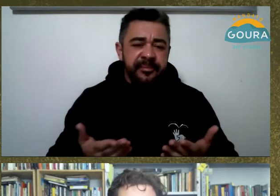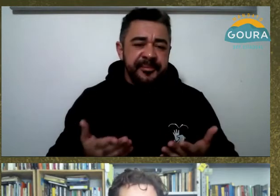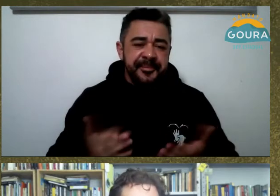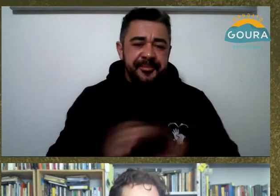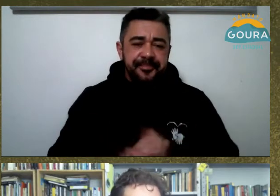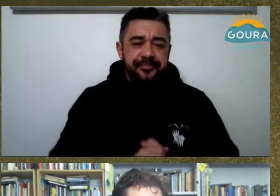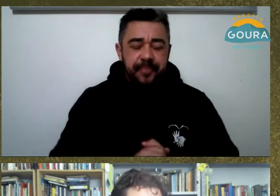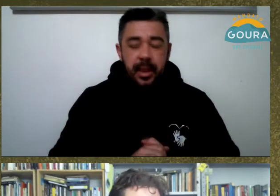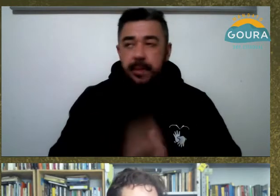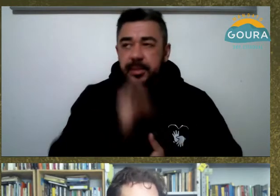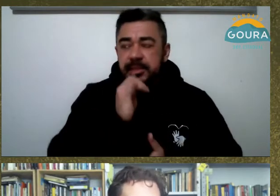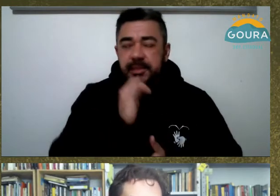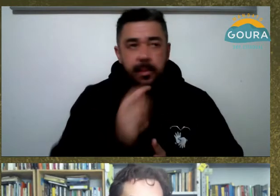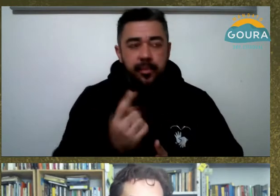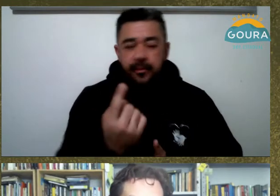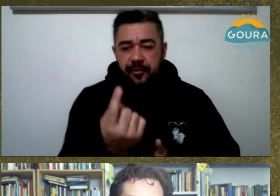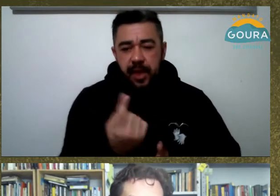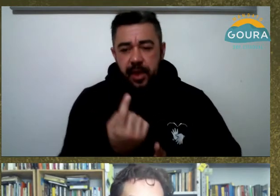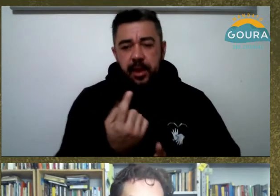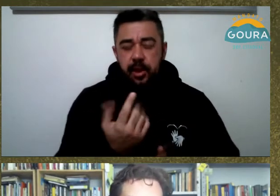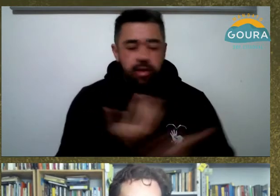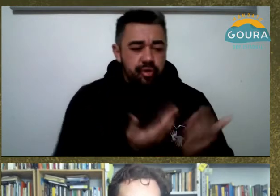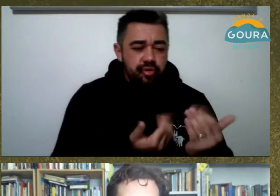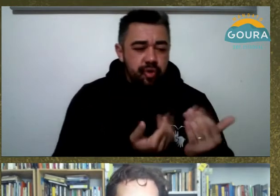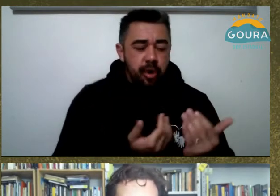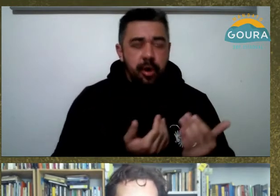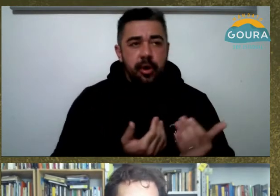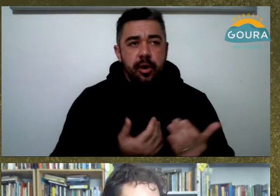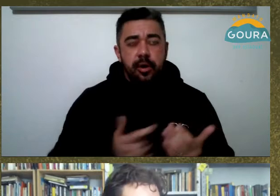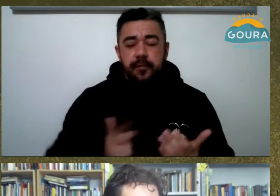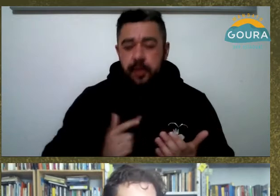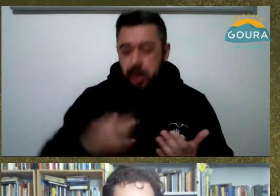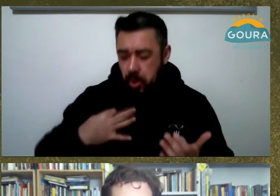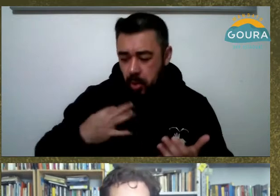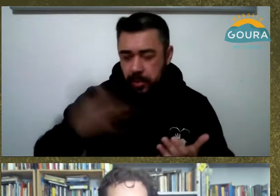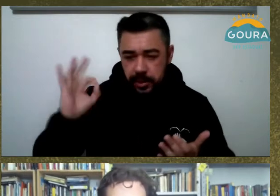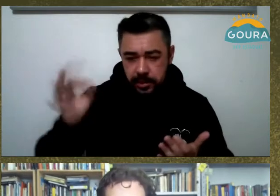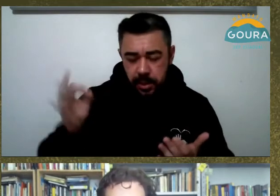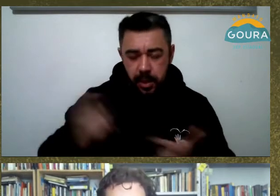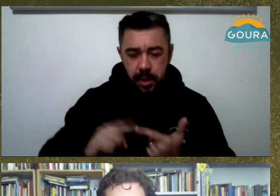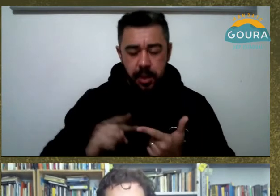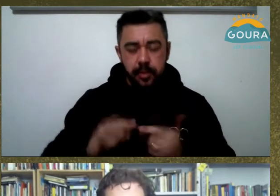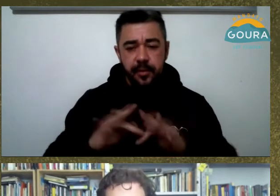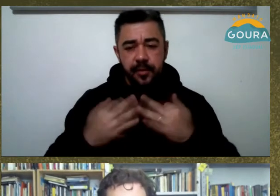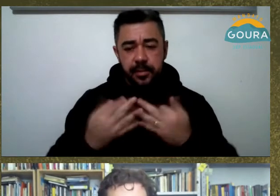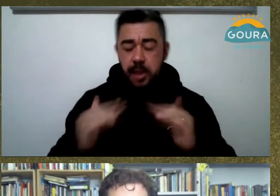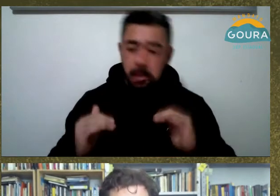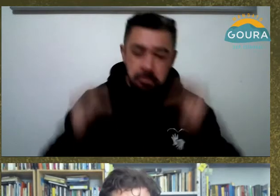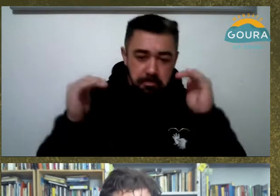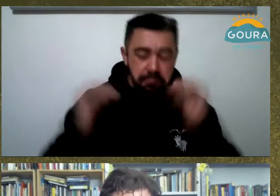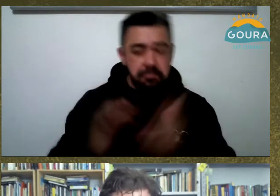um jovem de classe média, bem vestido, boas famílias,